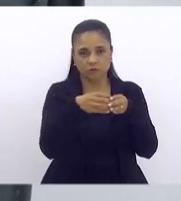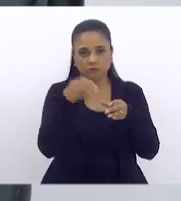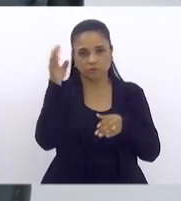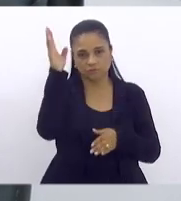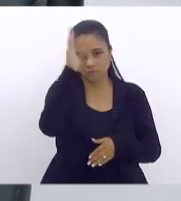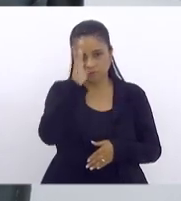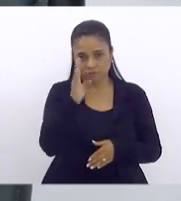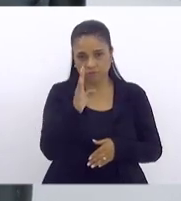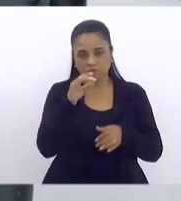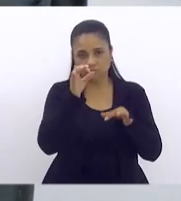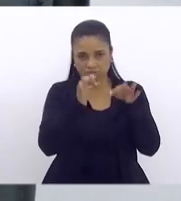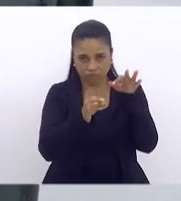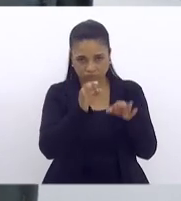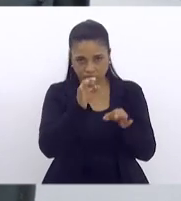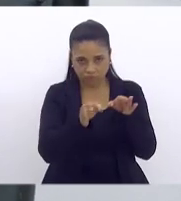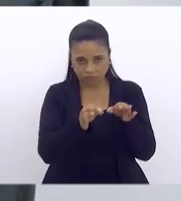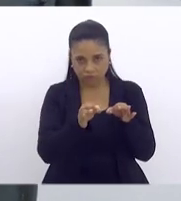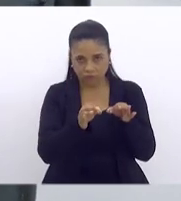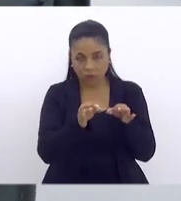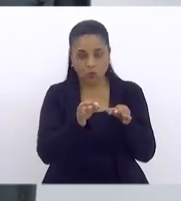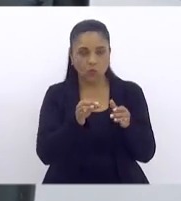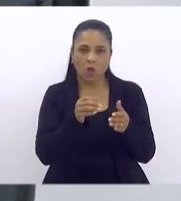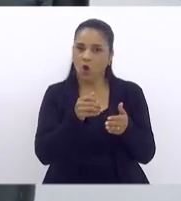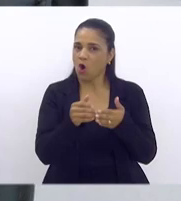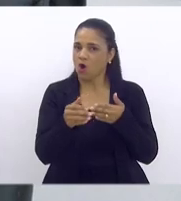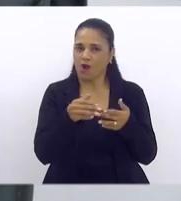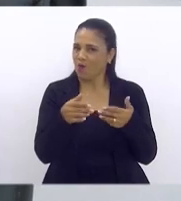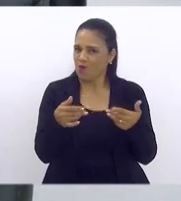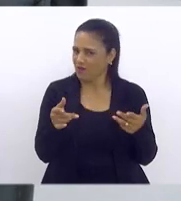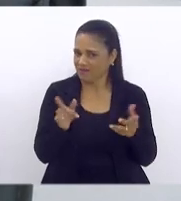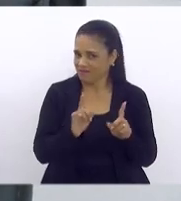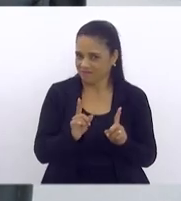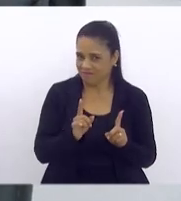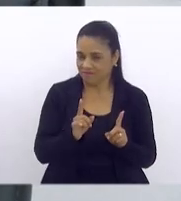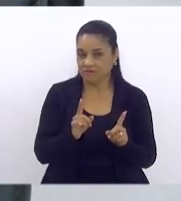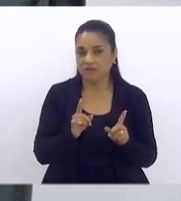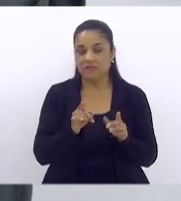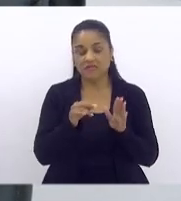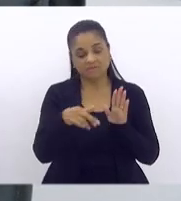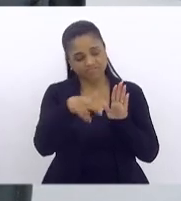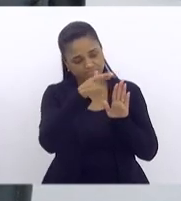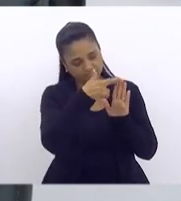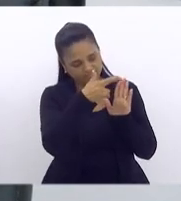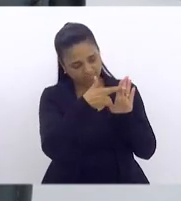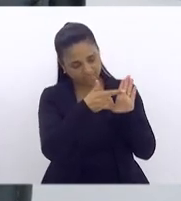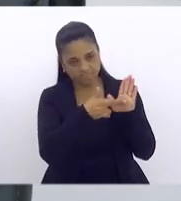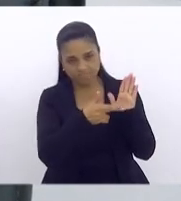de Justiça. Isso não é qualquer coisa. Ali estão descritas